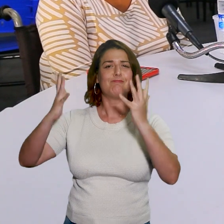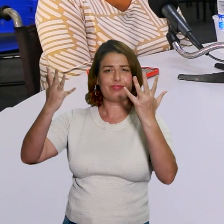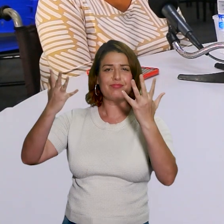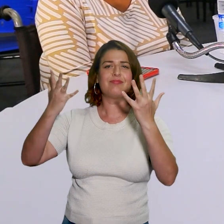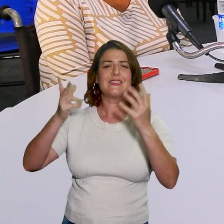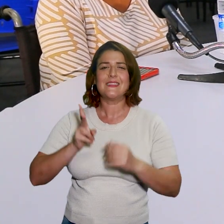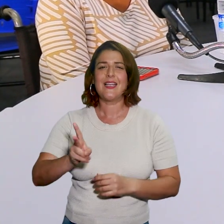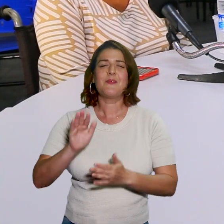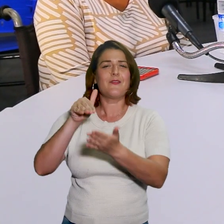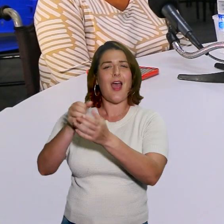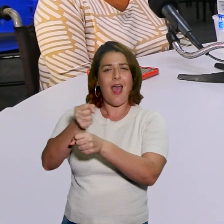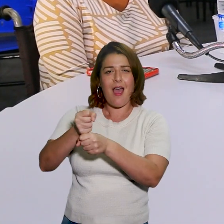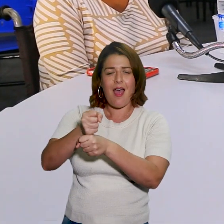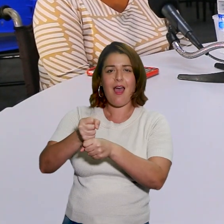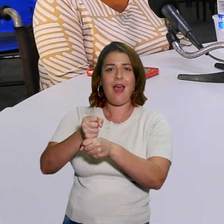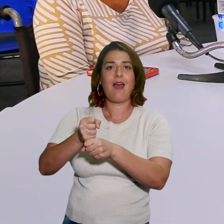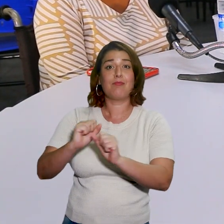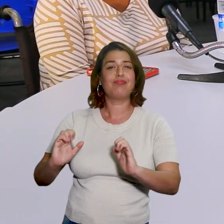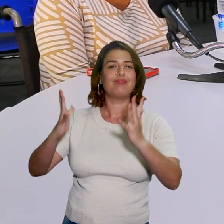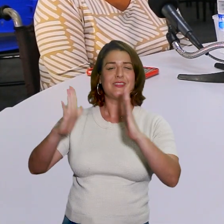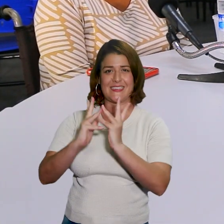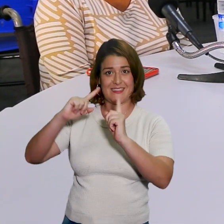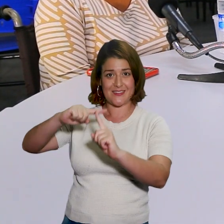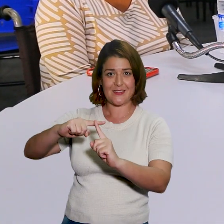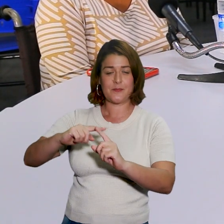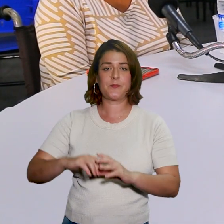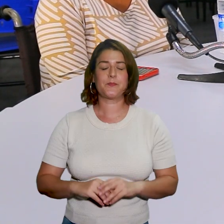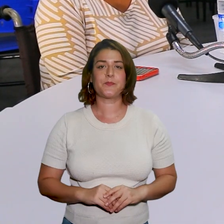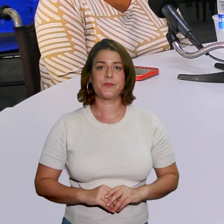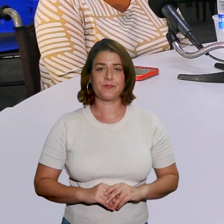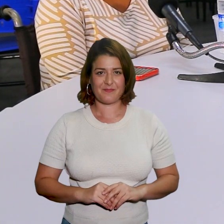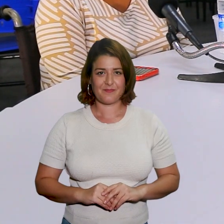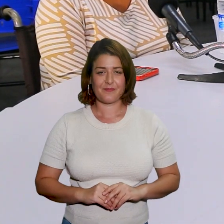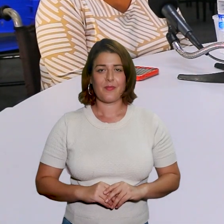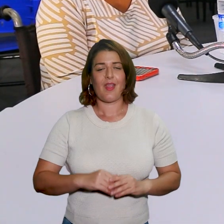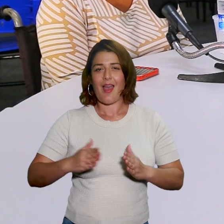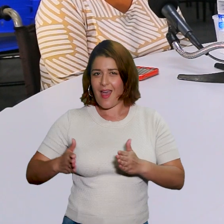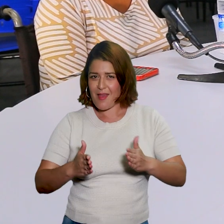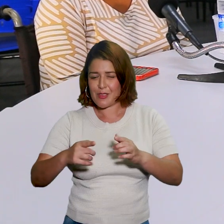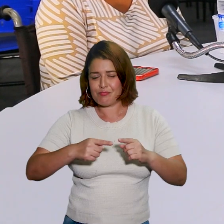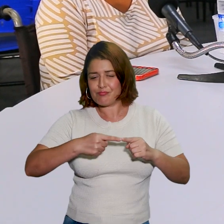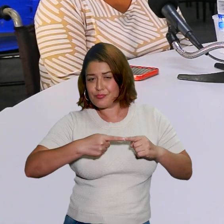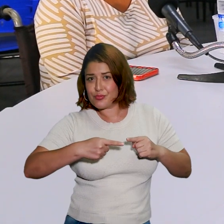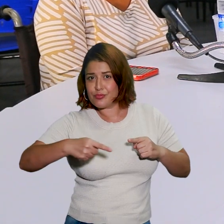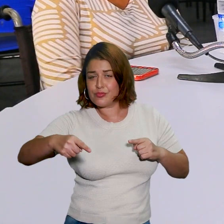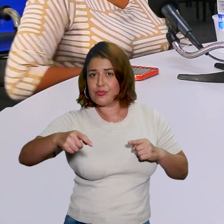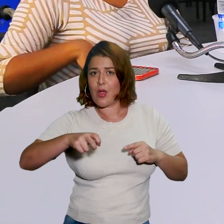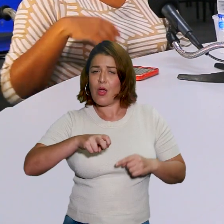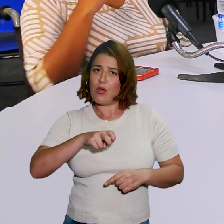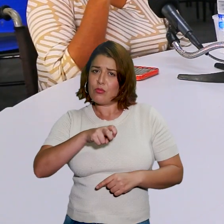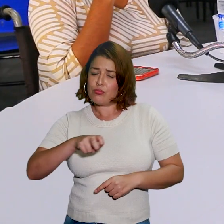confraternização no final do ano com o pessoal da igreja. E no meio desse trajeto, a gente